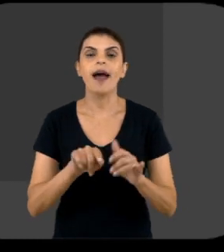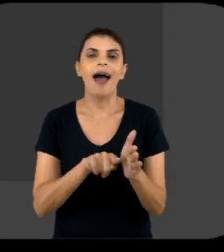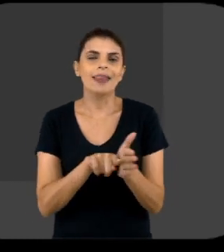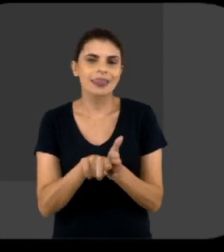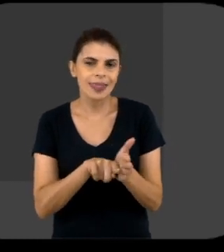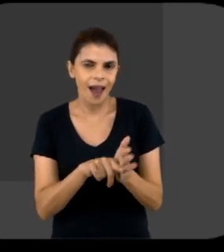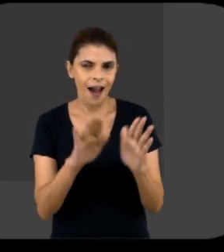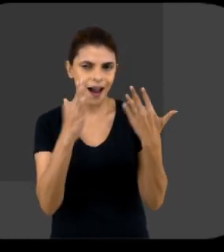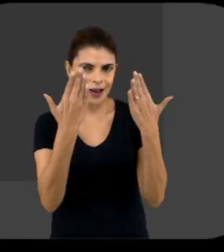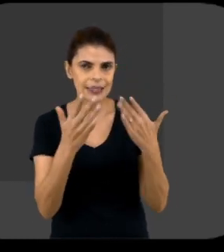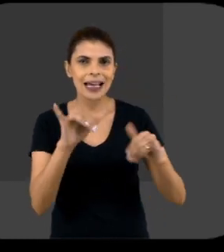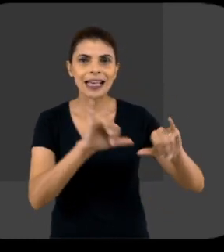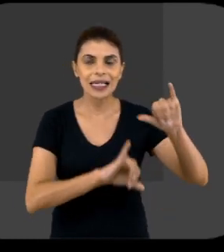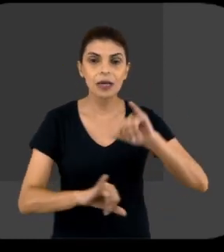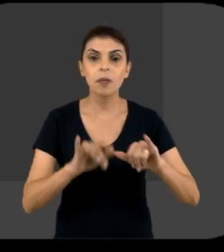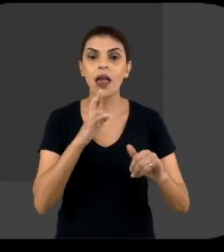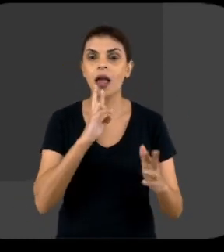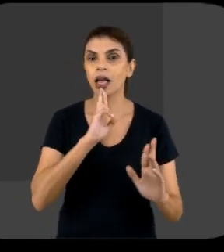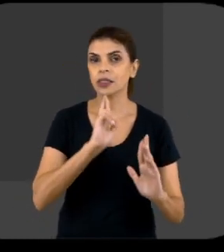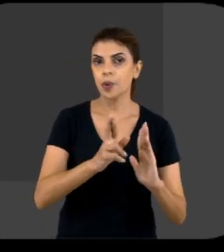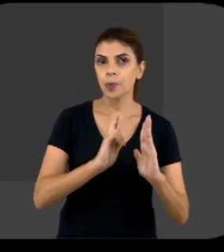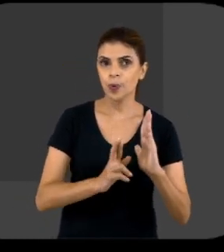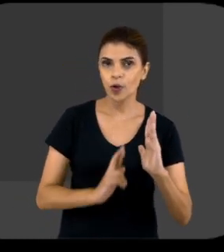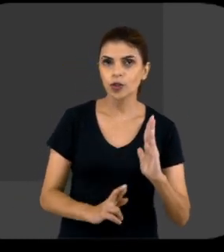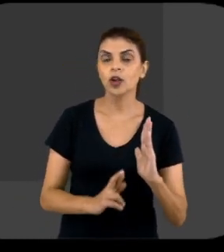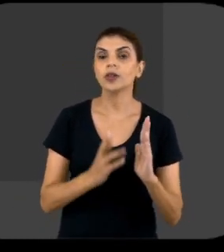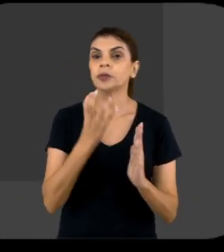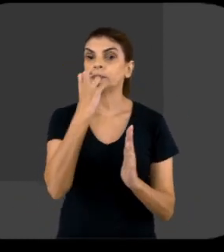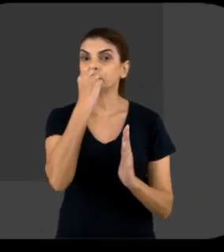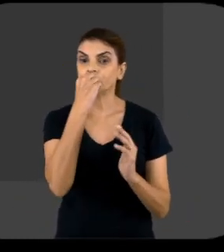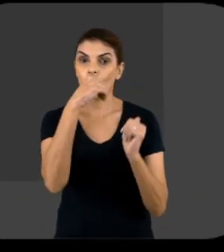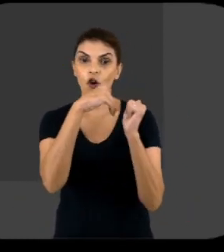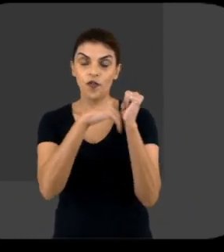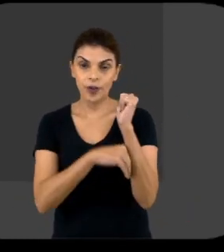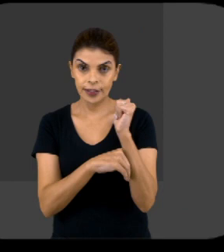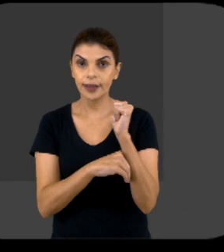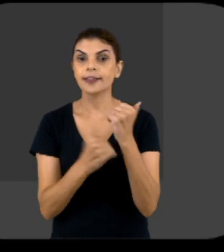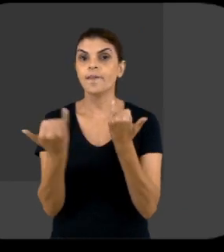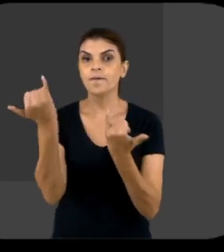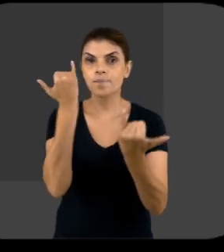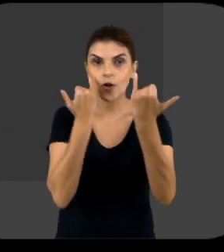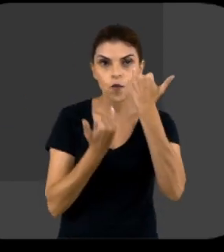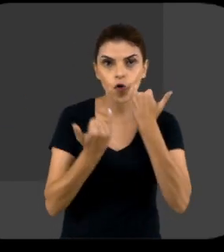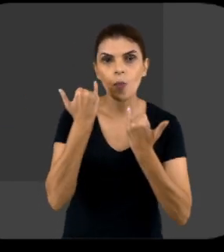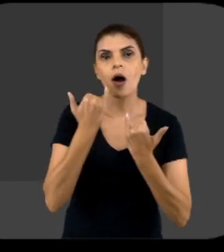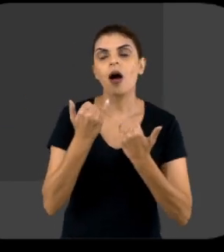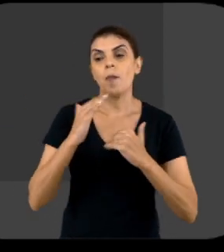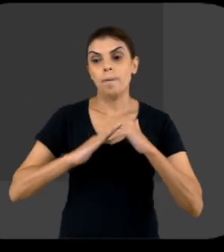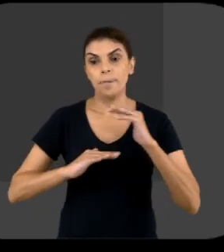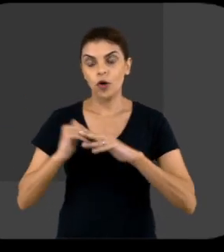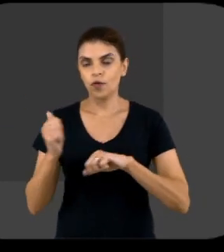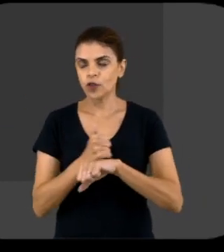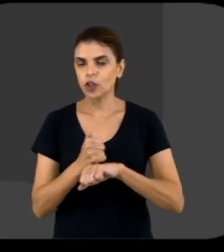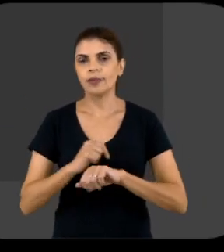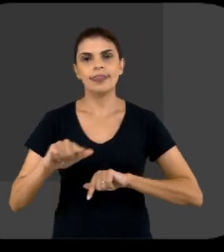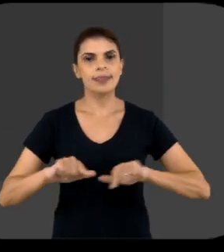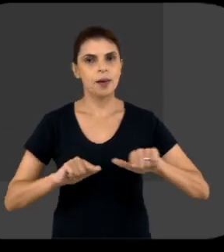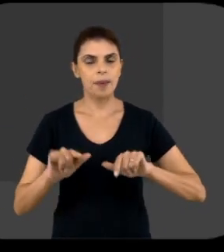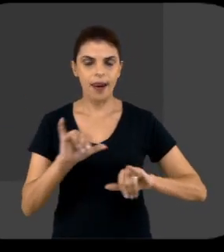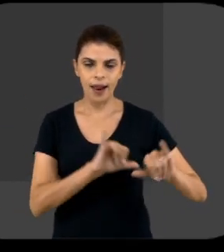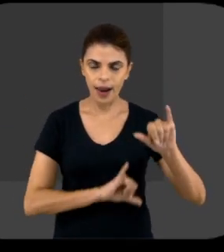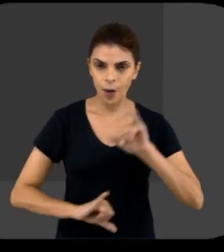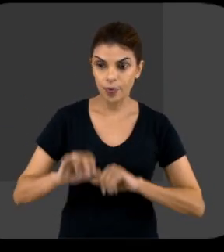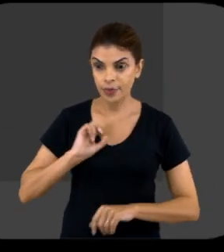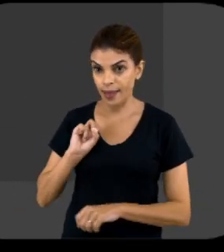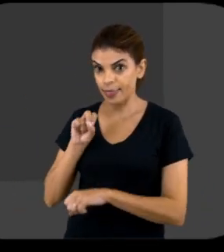análises clínicas é o formulário de confidencialidade de informações. É, Todo profissional,